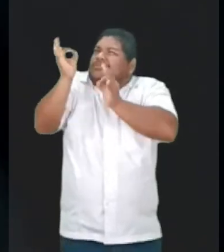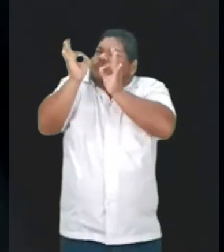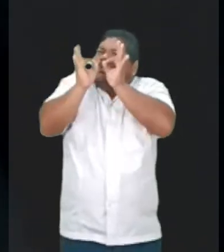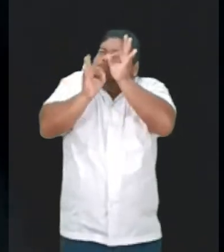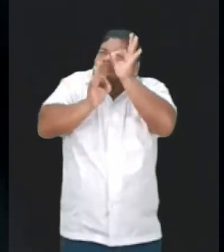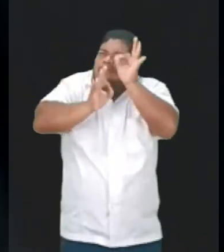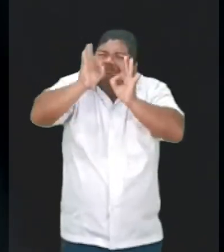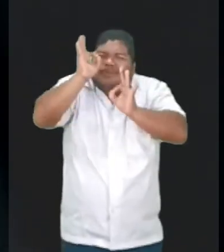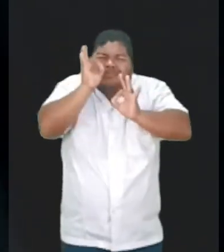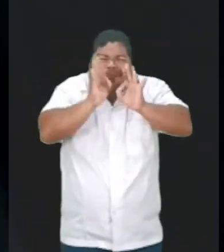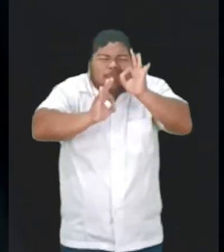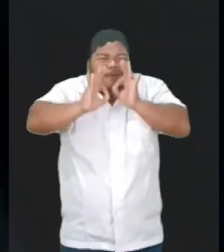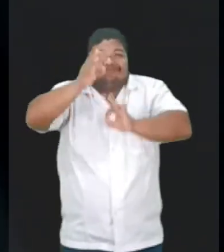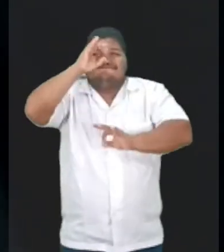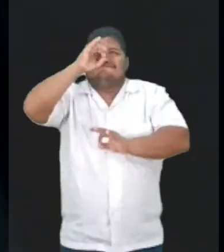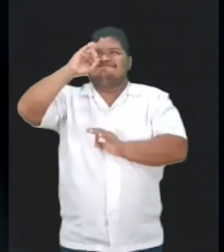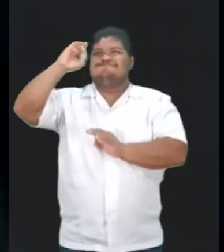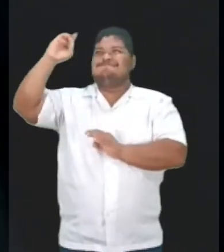Tudo.